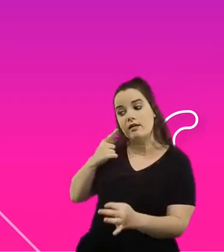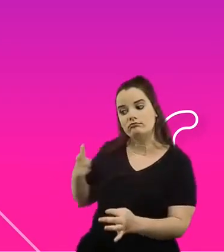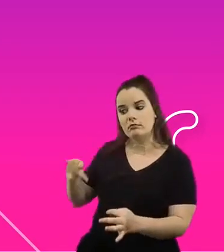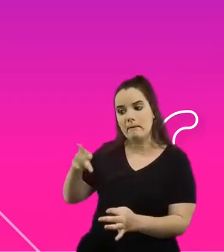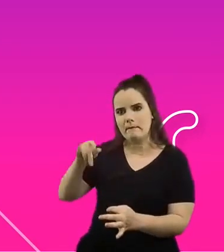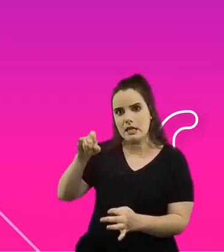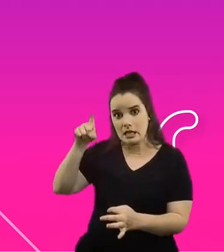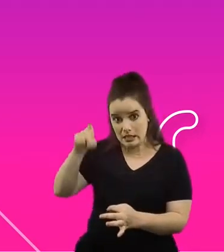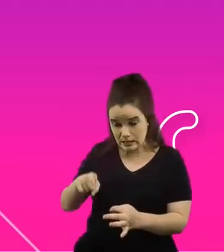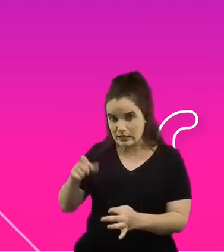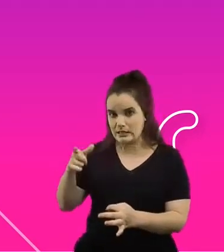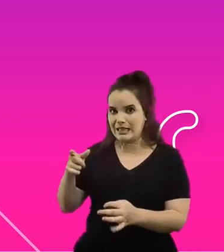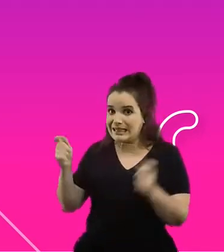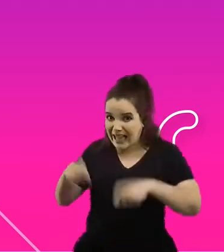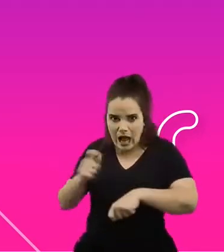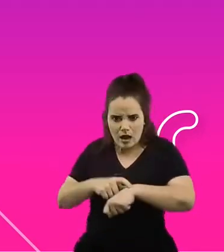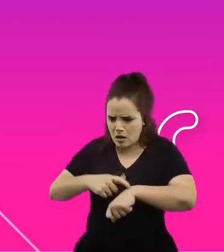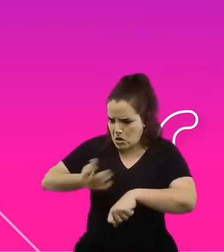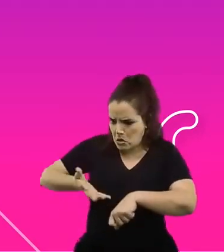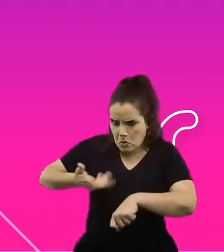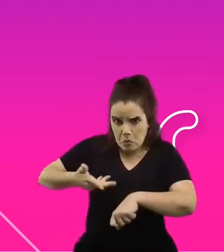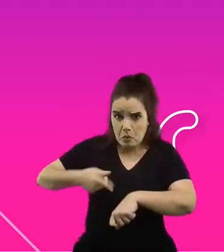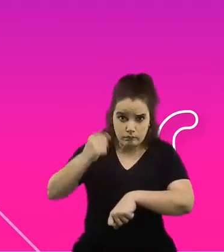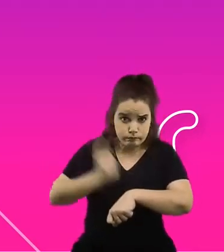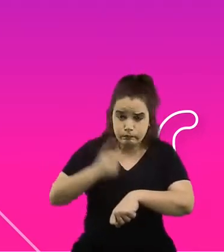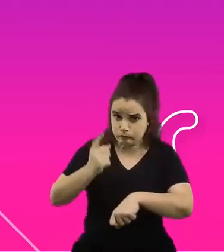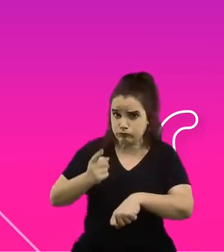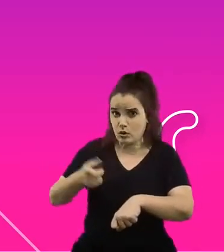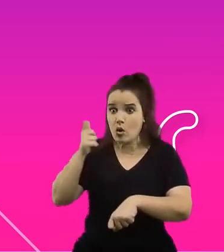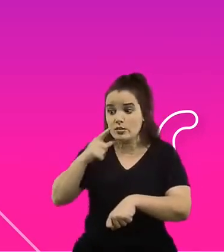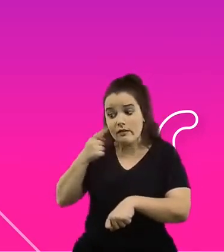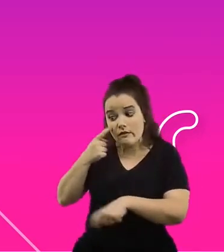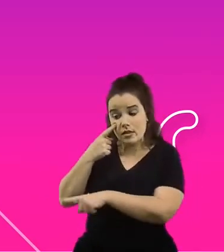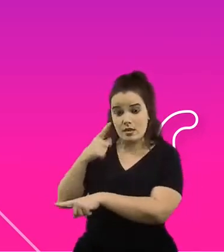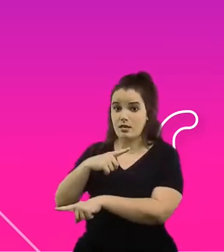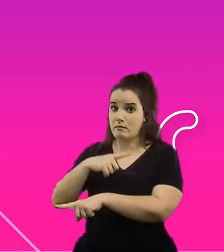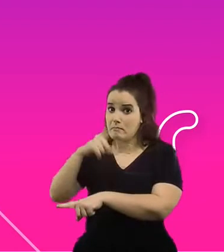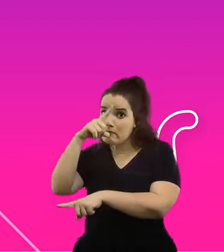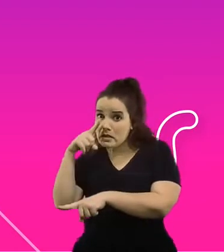tempo real para esse novo formato de pagamento chamado Pix, tá?